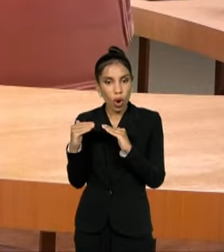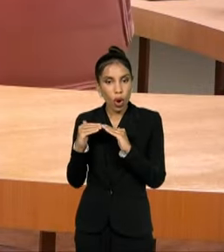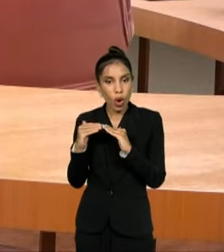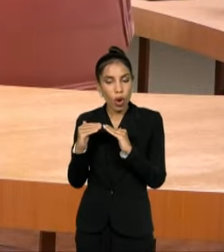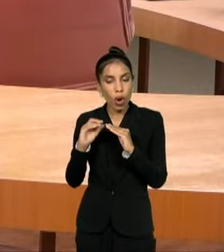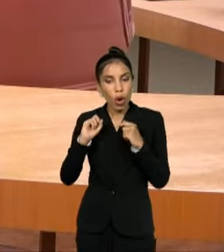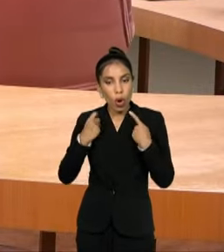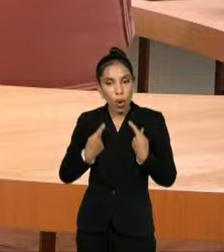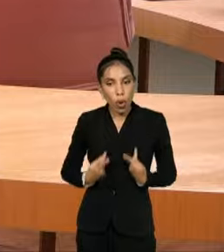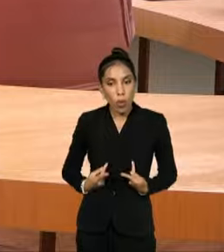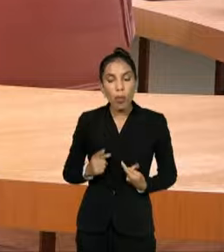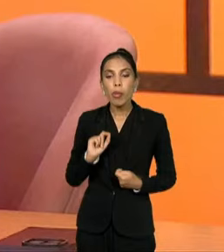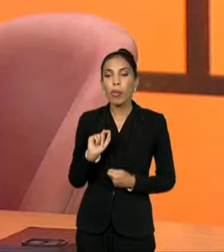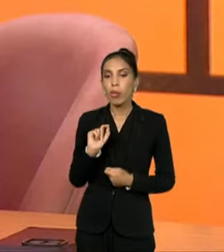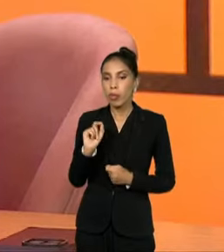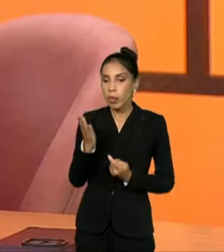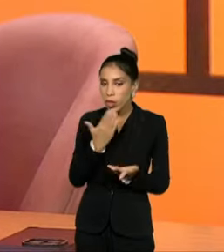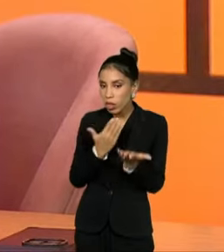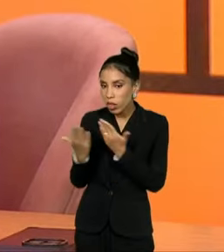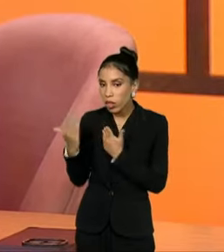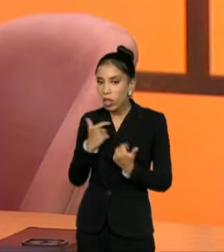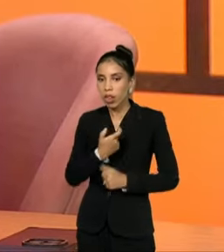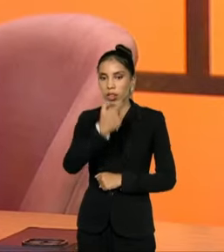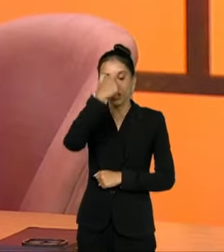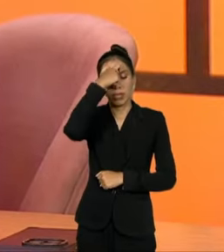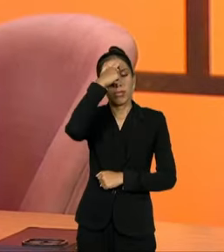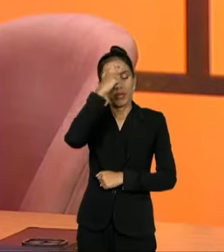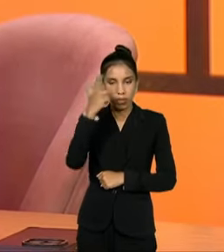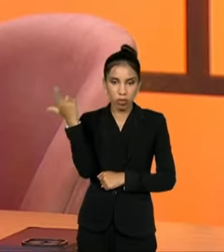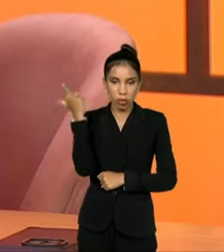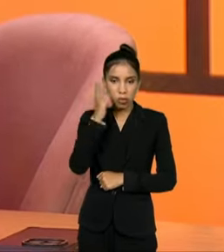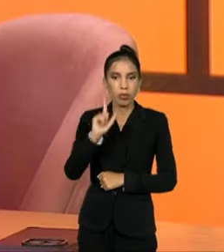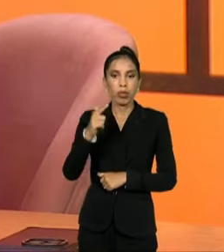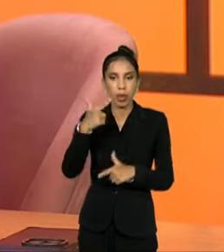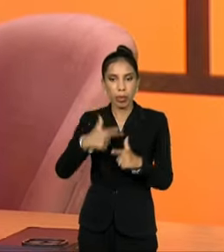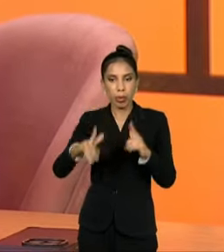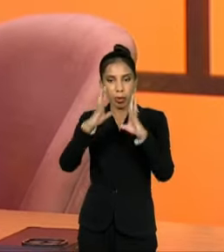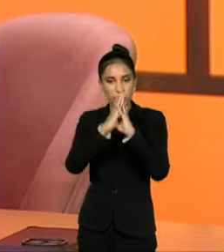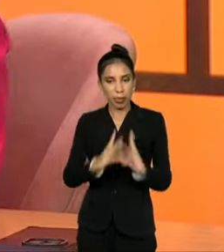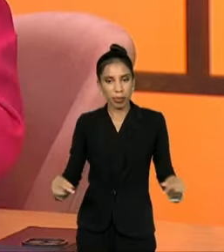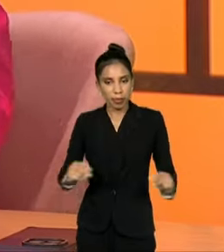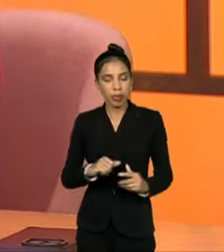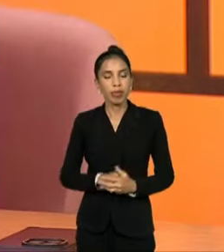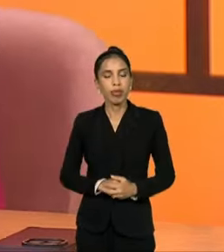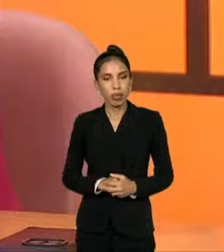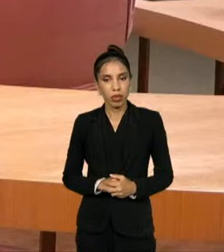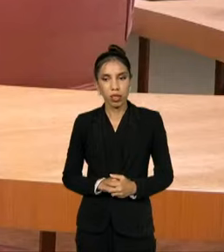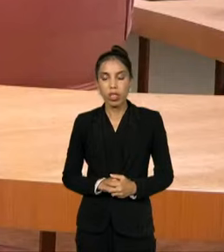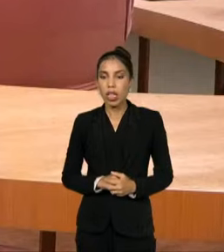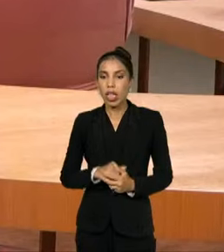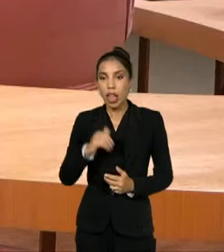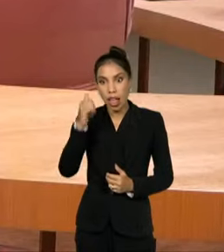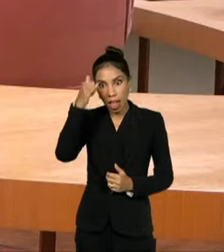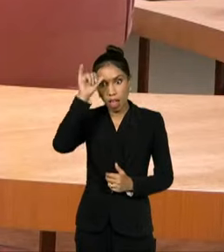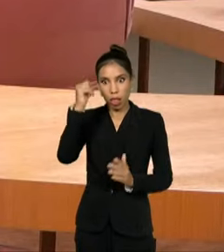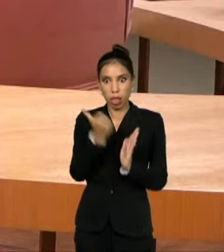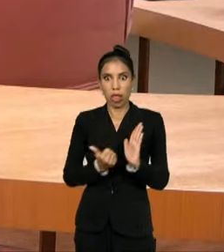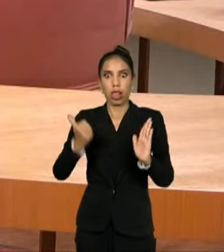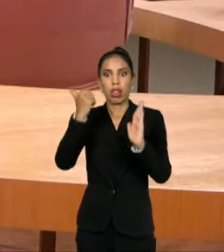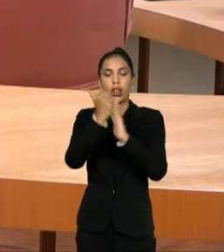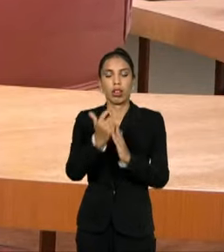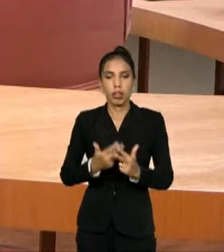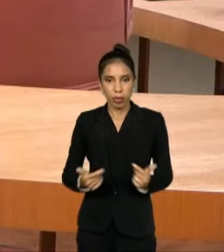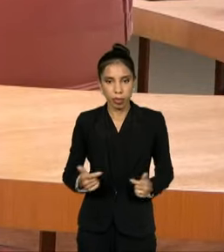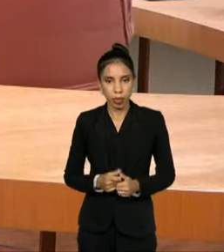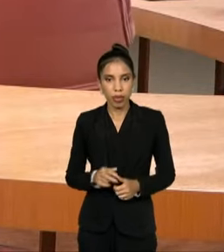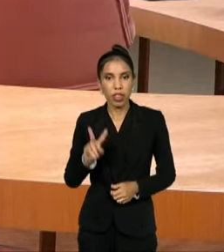humanidade conversando racionalmente, né? Não, sem obrigada, Gustavo. Sem extremismo. Sem extremismo, exatamente.